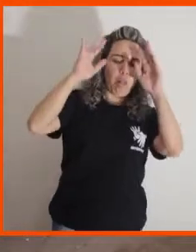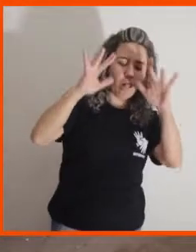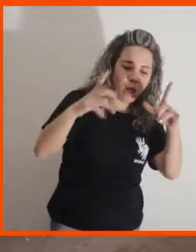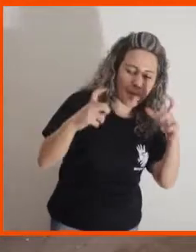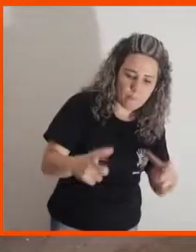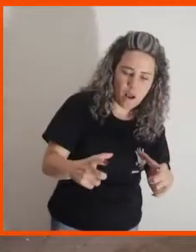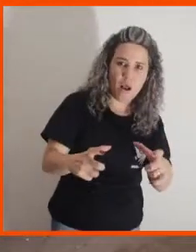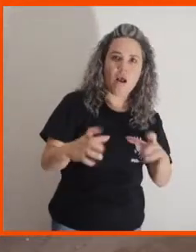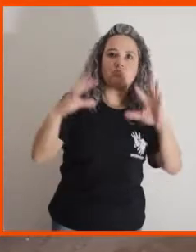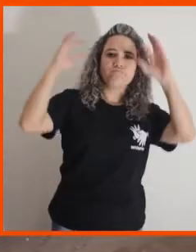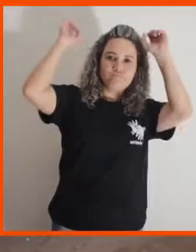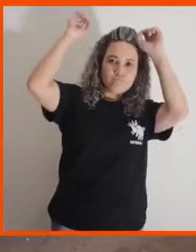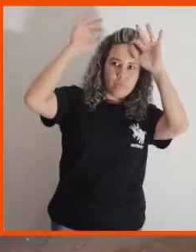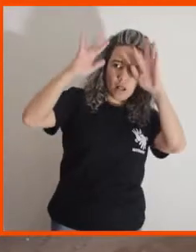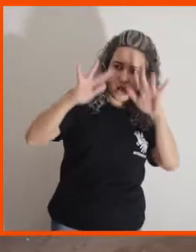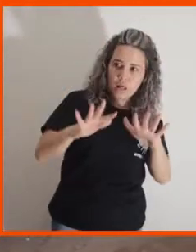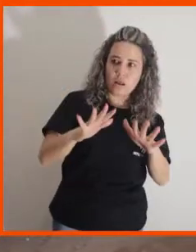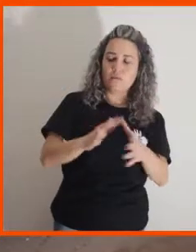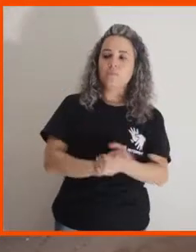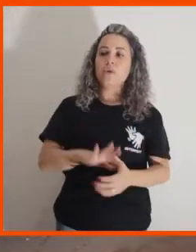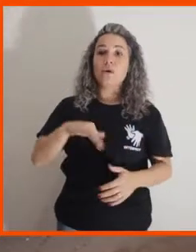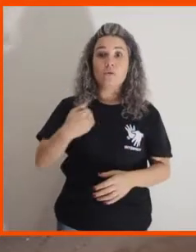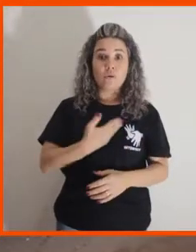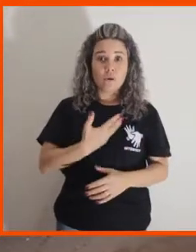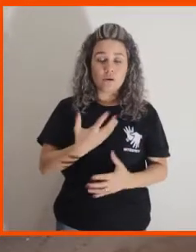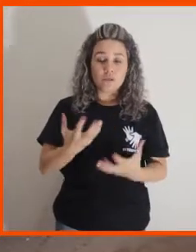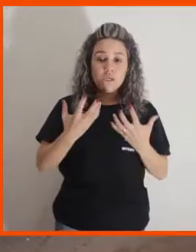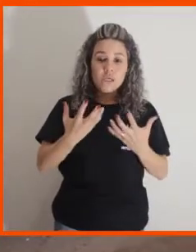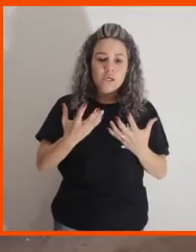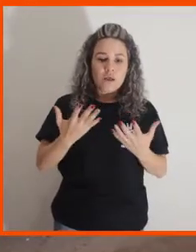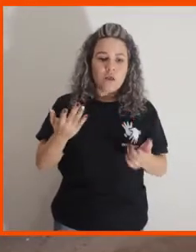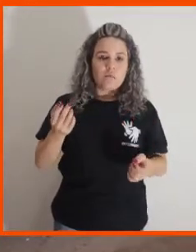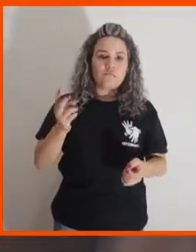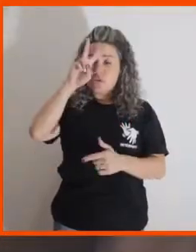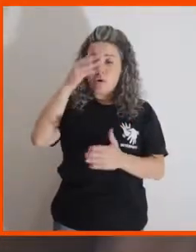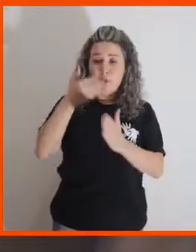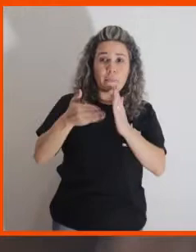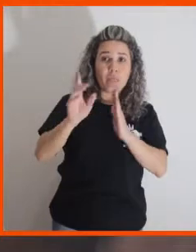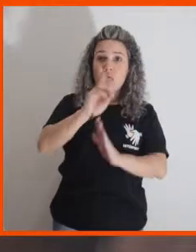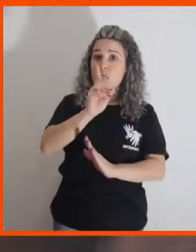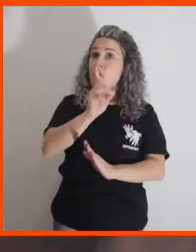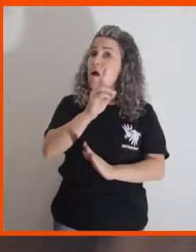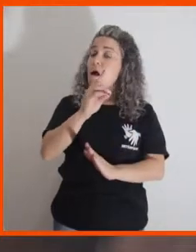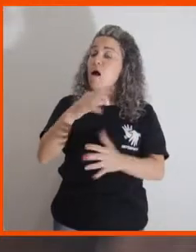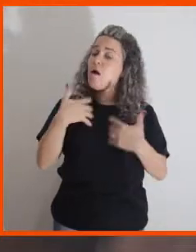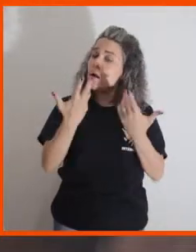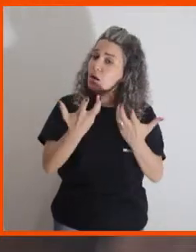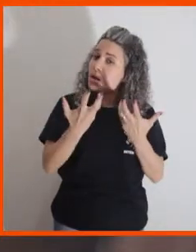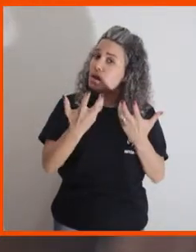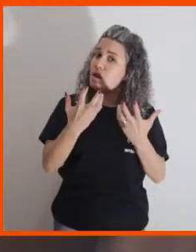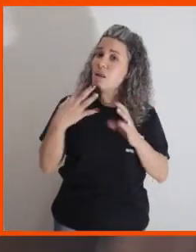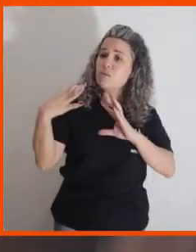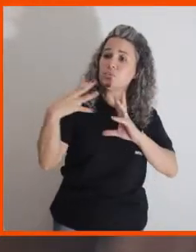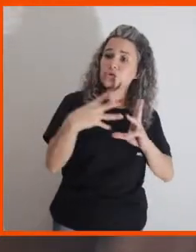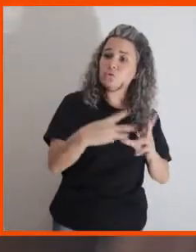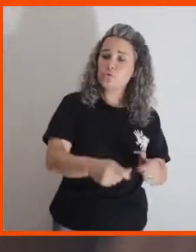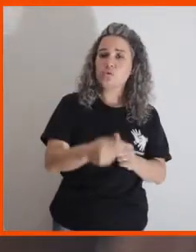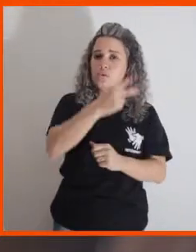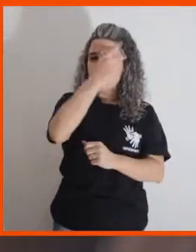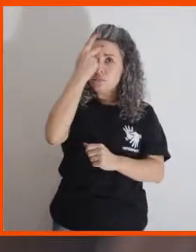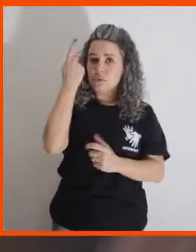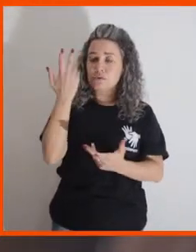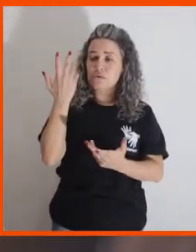carinho, esforçar, né? Porque não deixa as tradições morrer. Porque é tão bonito, igual o senhor